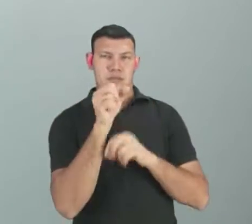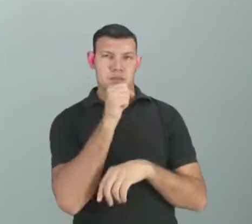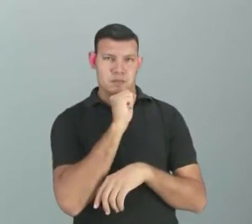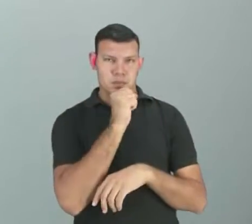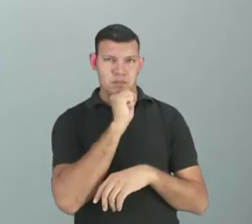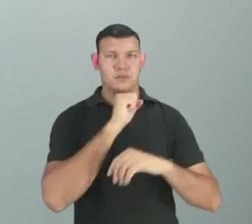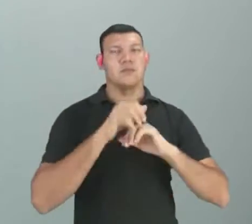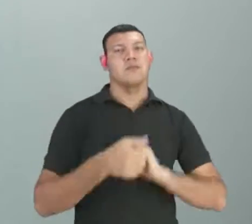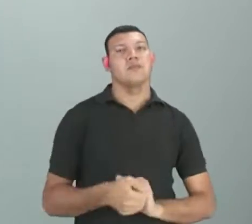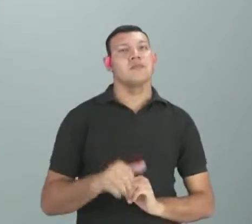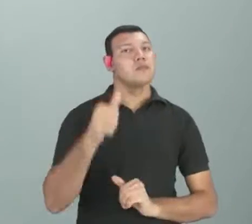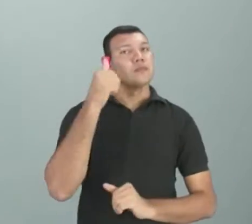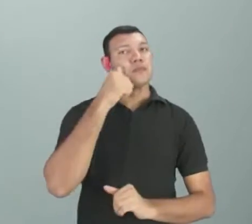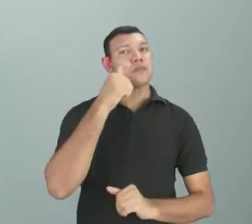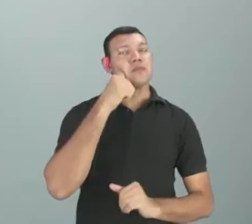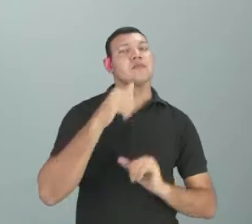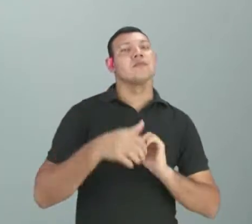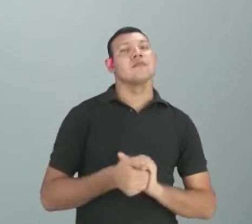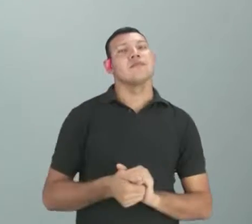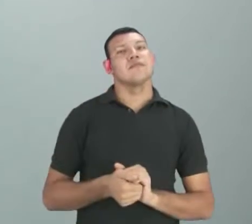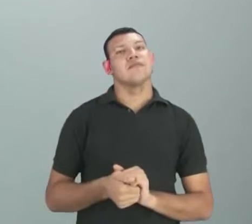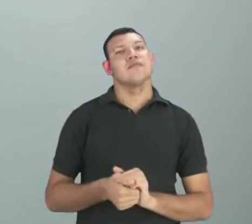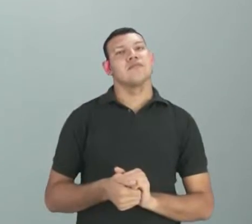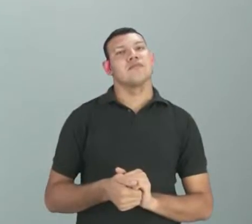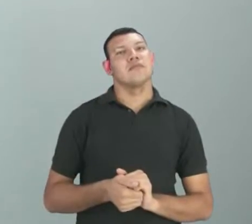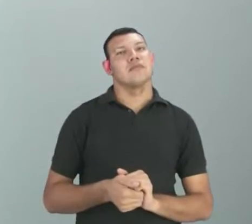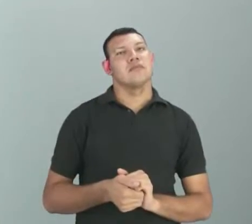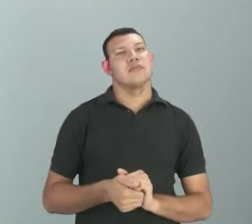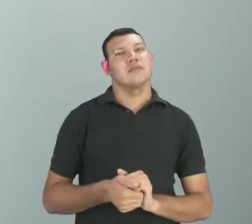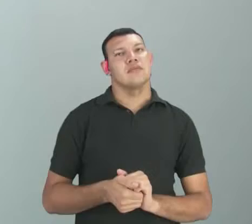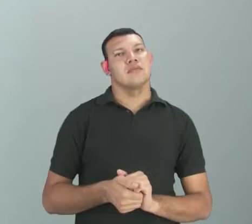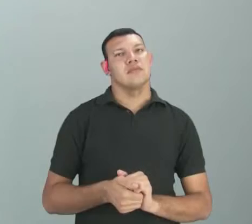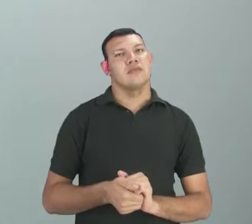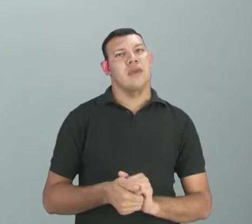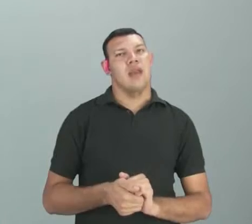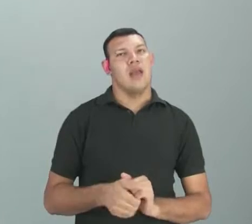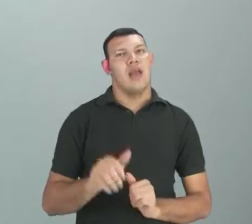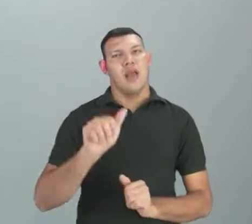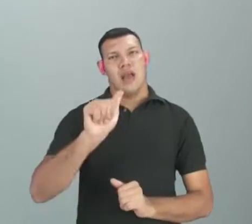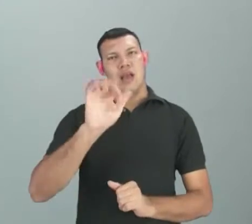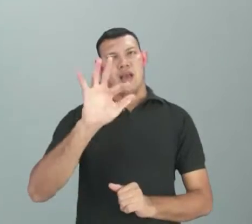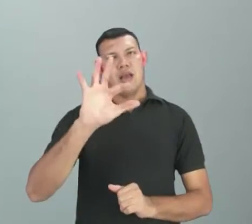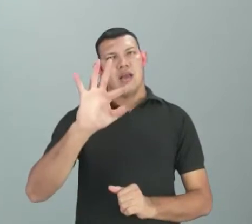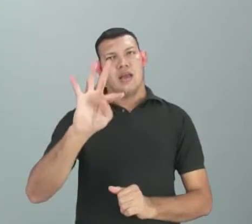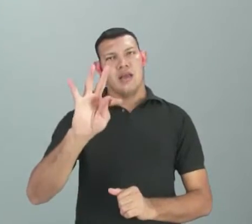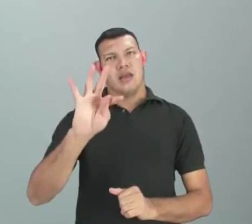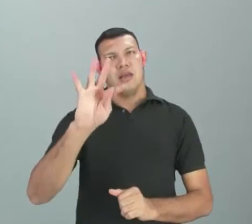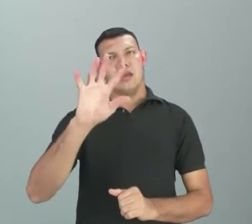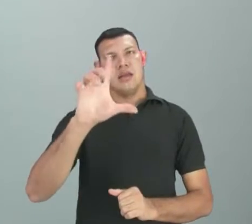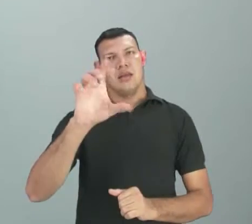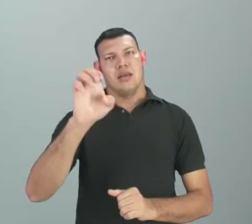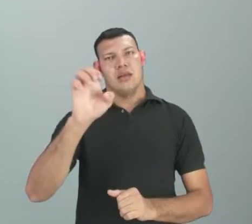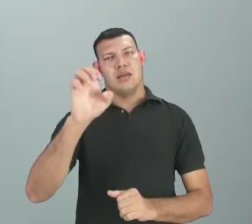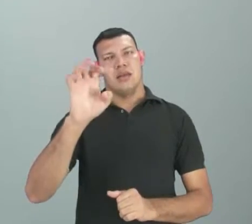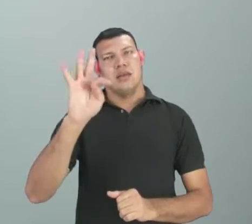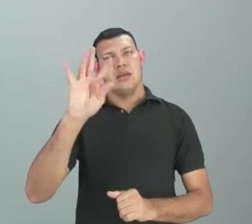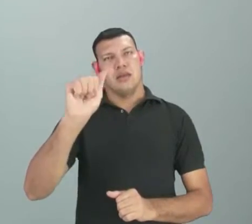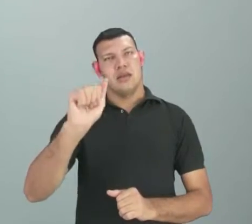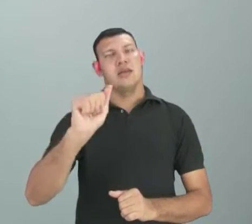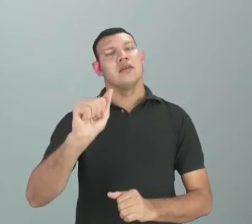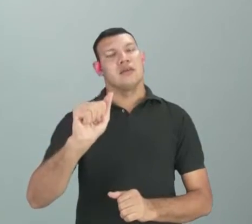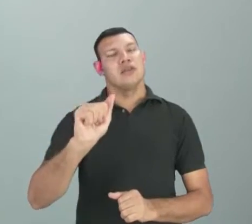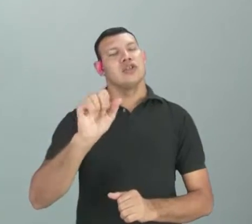slide, ela provavelmente não é uma atleta, né? Mas ela utiliza a luta ou como forma